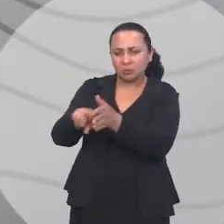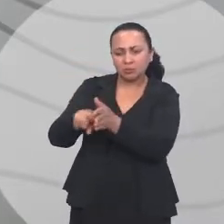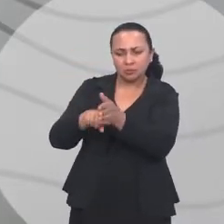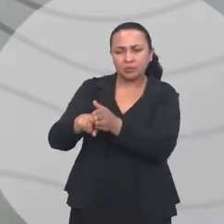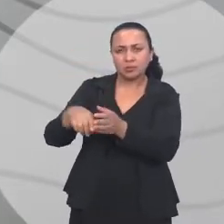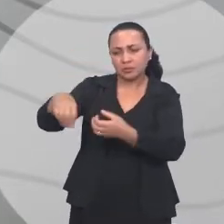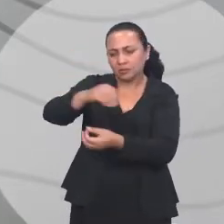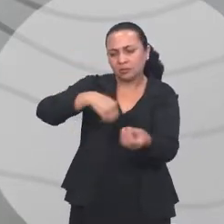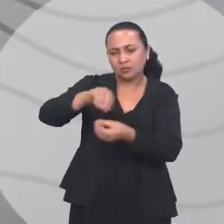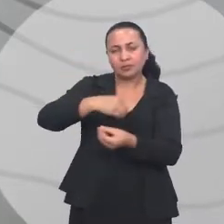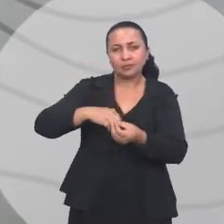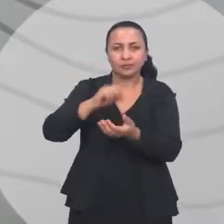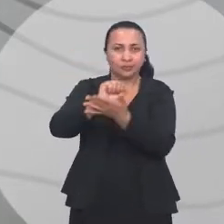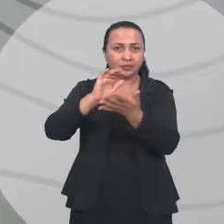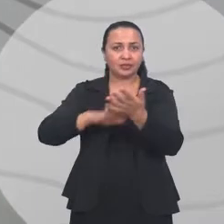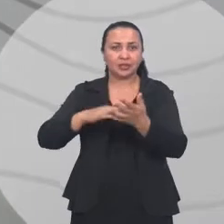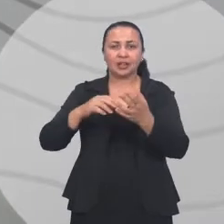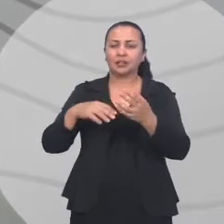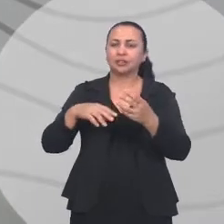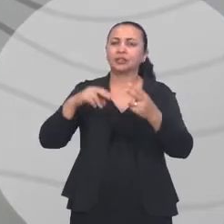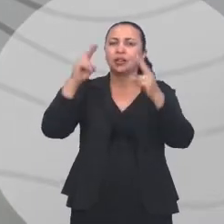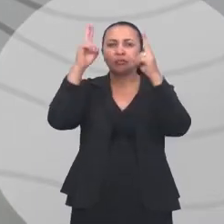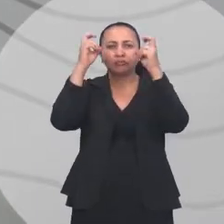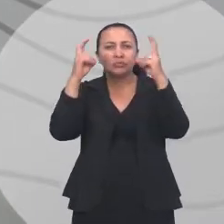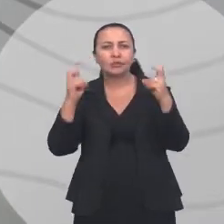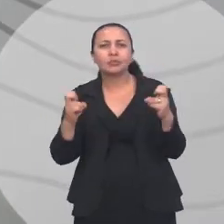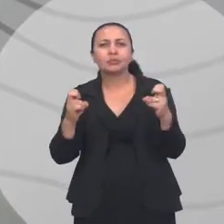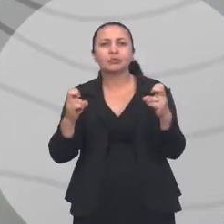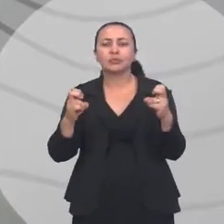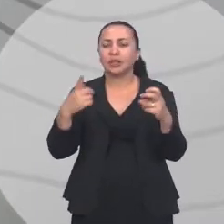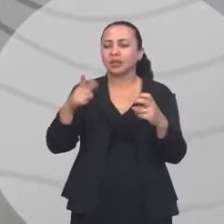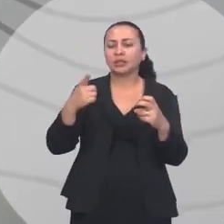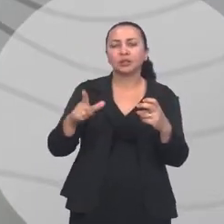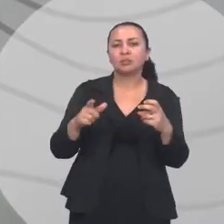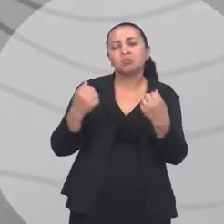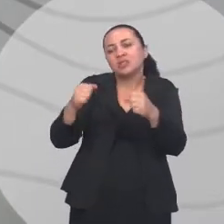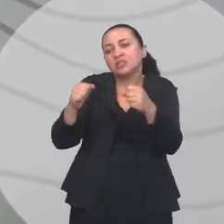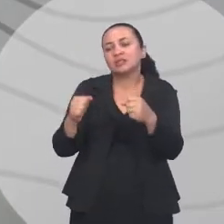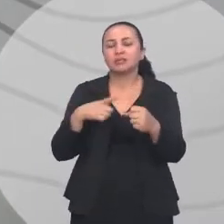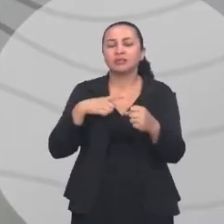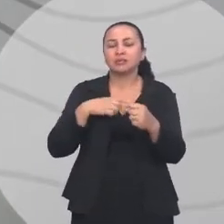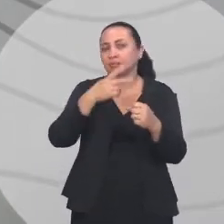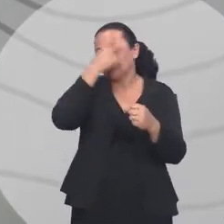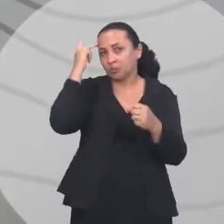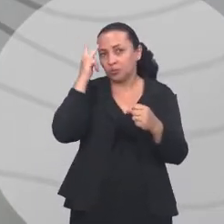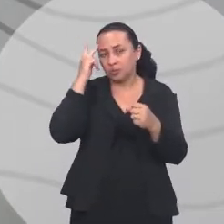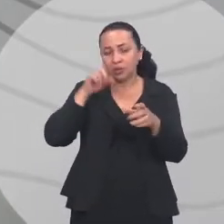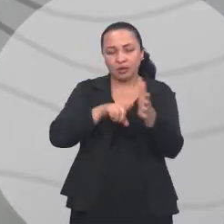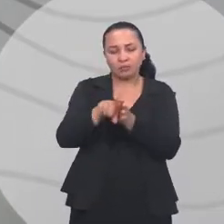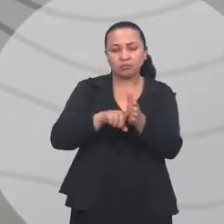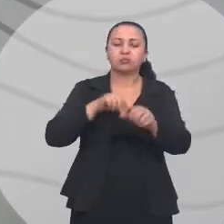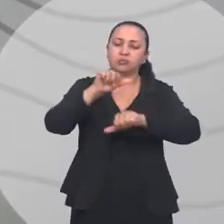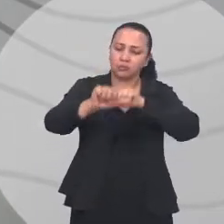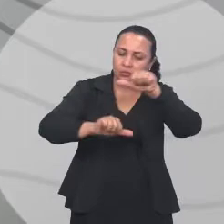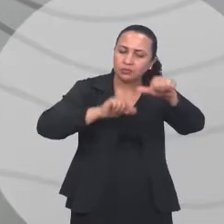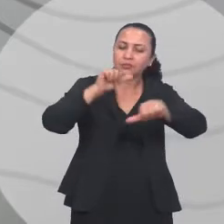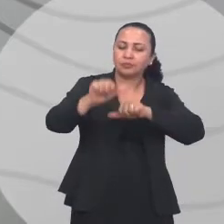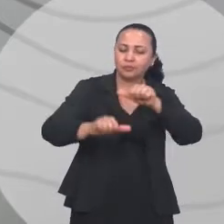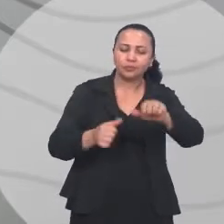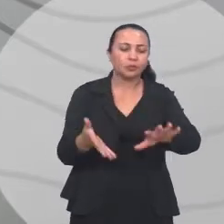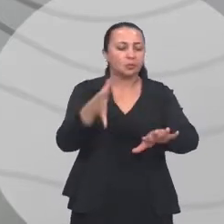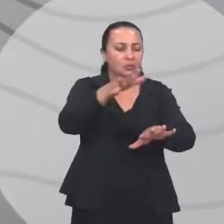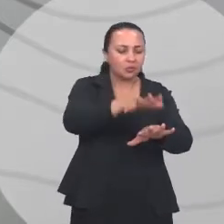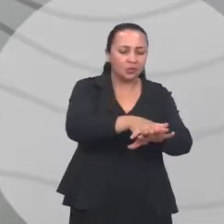de pesquisa que envolve atividades teóricas né atividades que não exijam aglomerações entre essas pesquisas estão sendo desenvolvidas